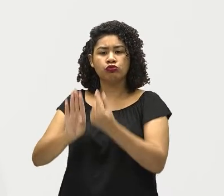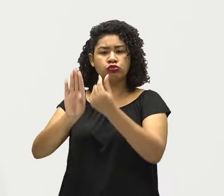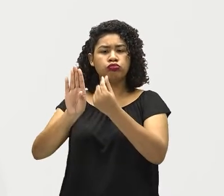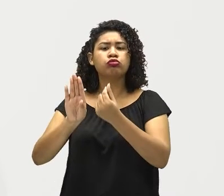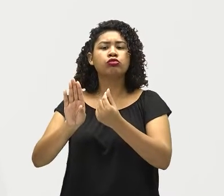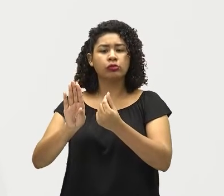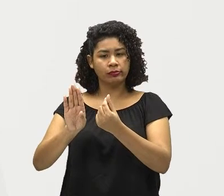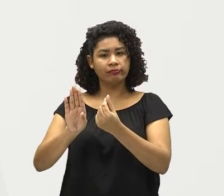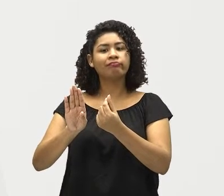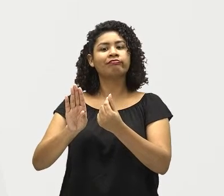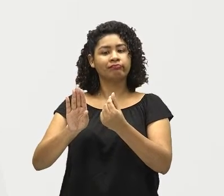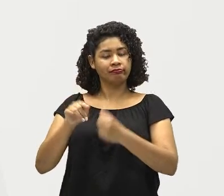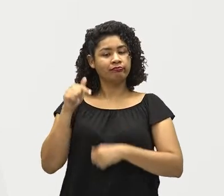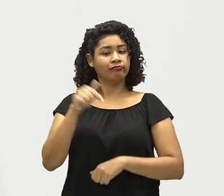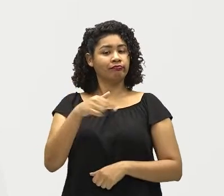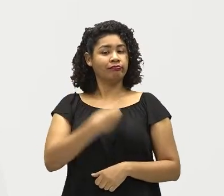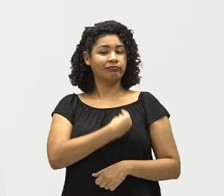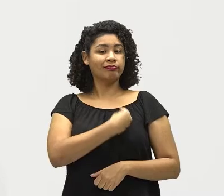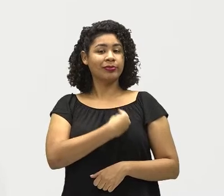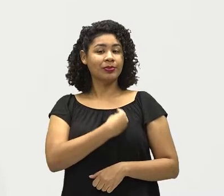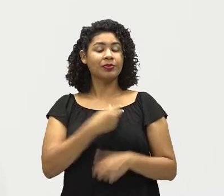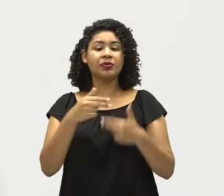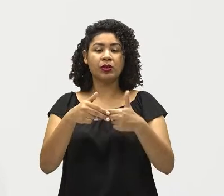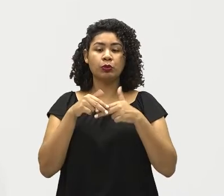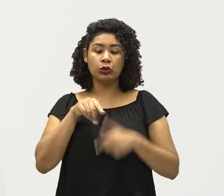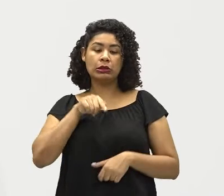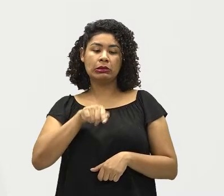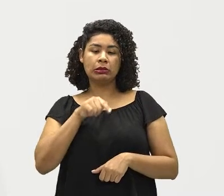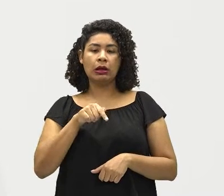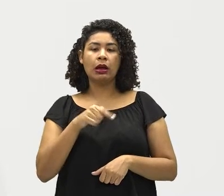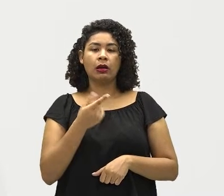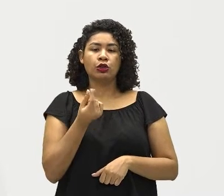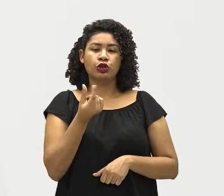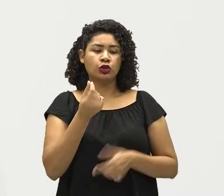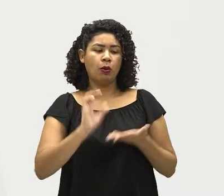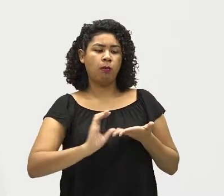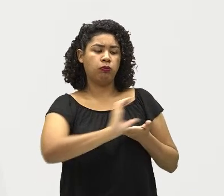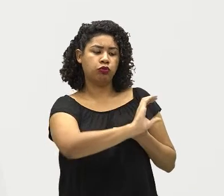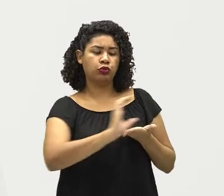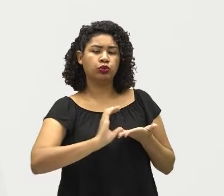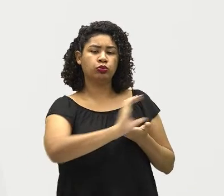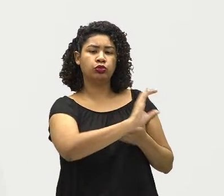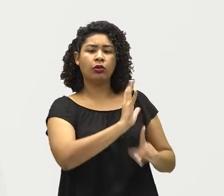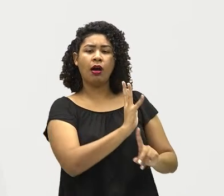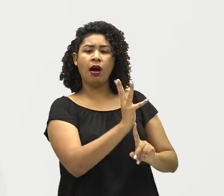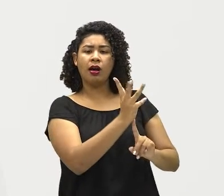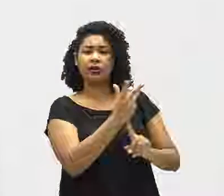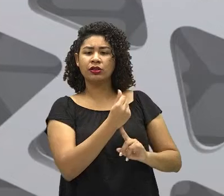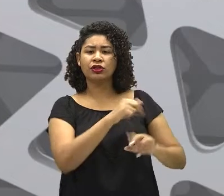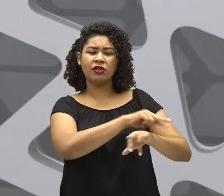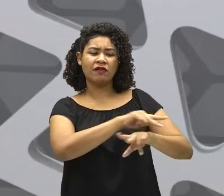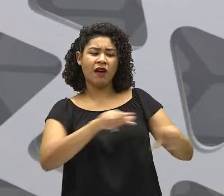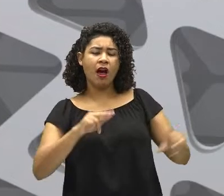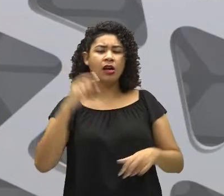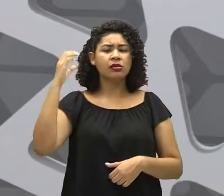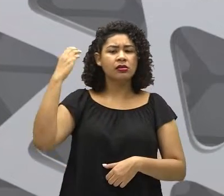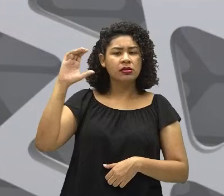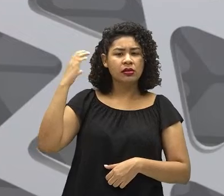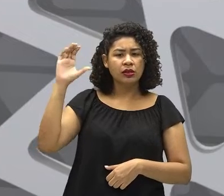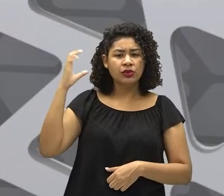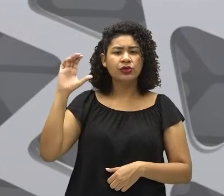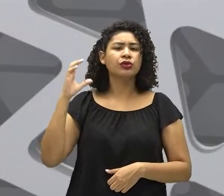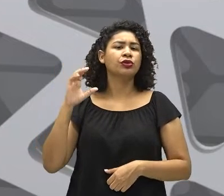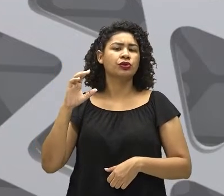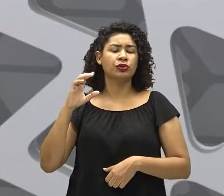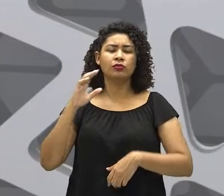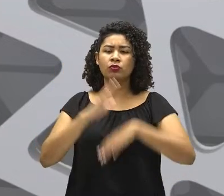vai enriquecer e que vai dar base para o financiamento dos artistas renascentistas, dos cientistas e todos os outros que são